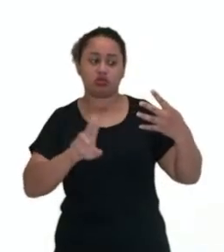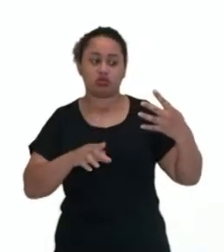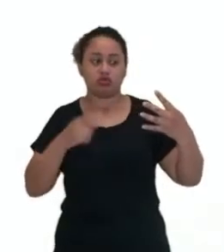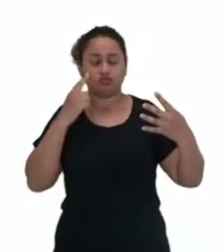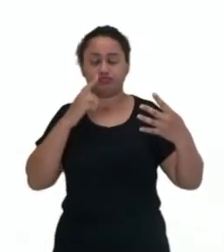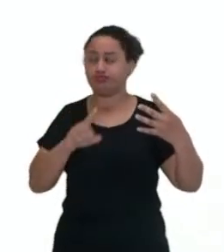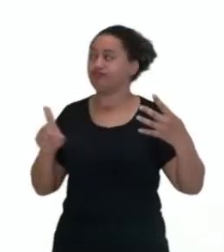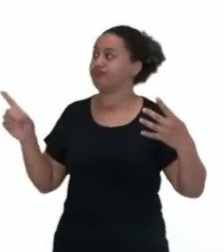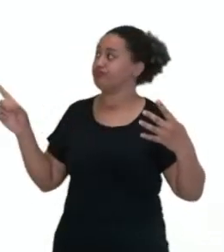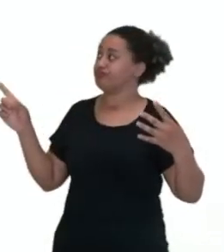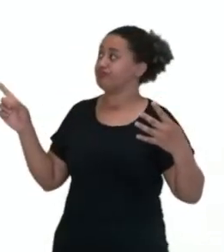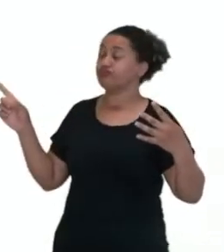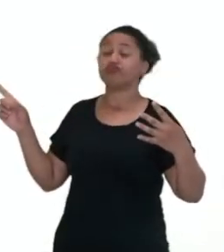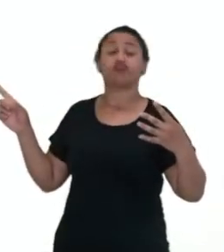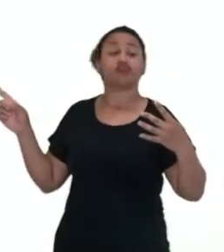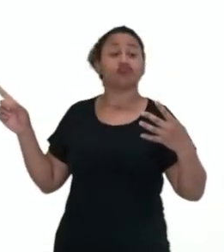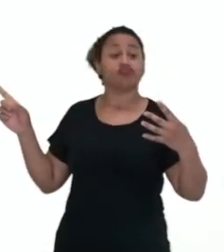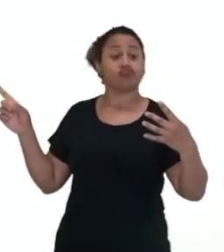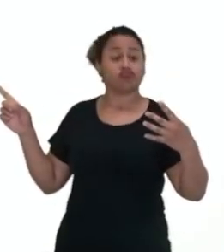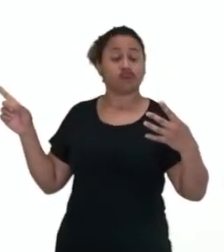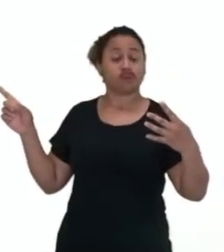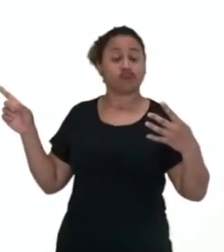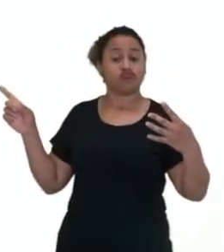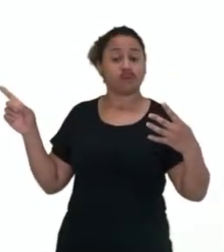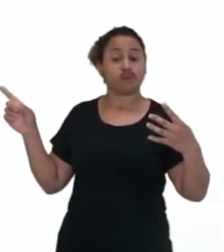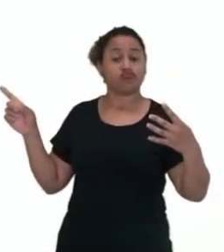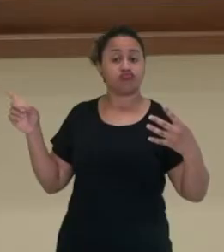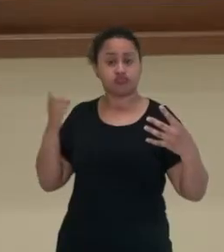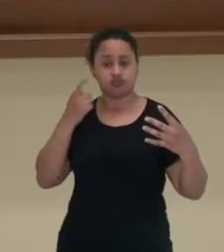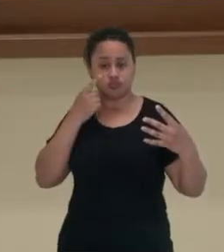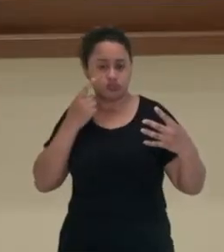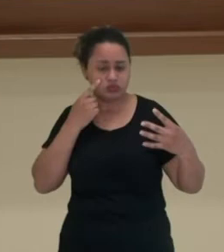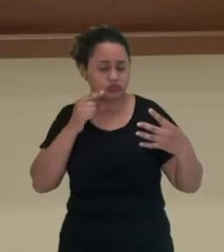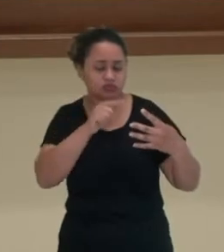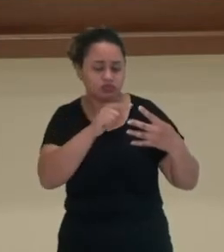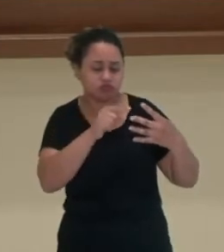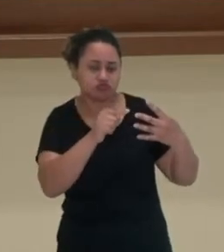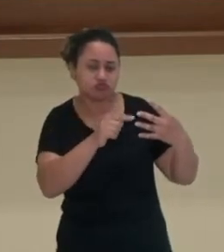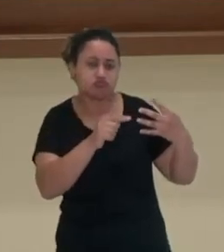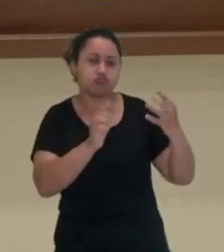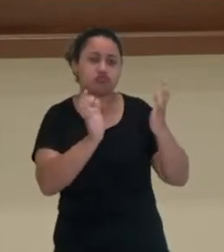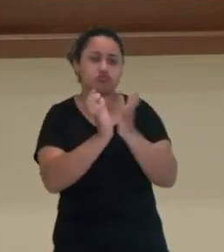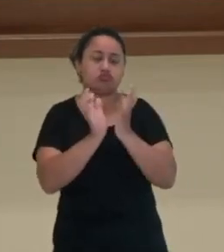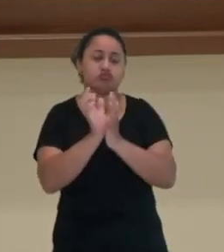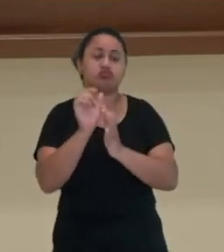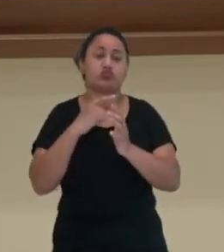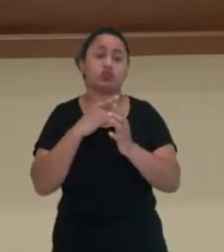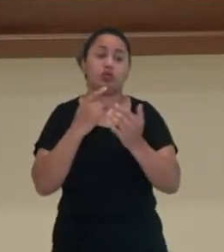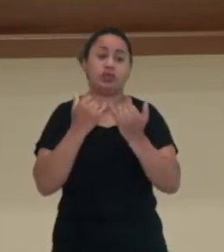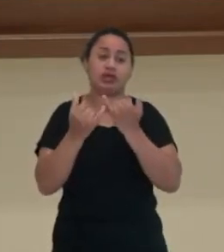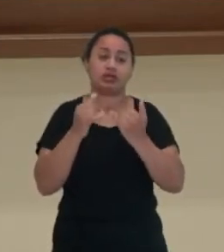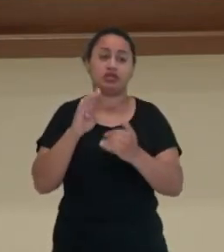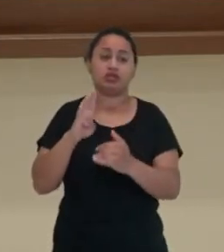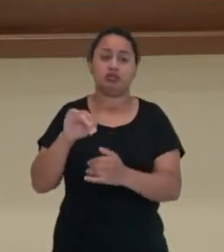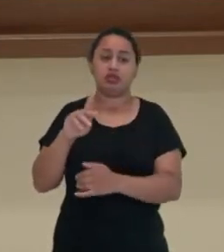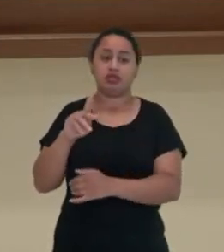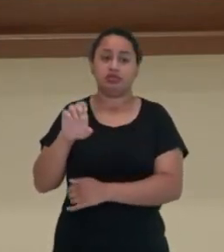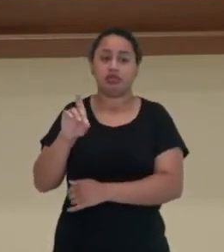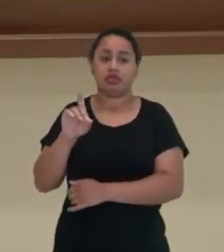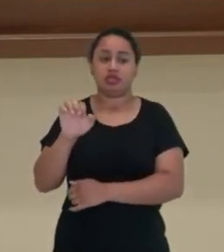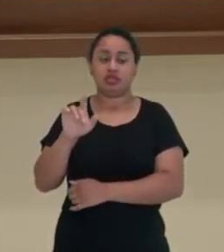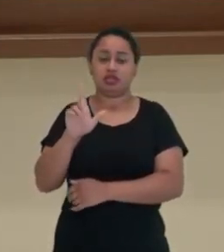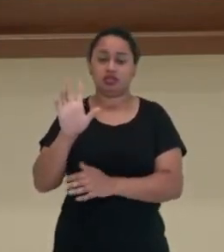Paranthropus e Homo, Então, esses grupos tinham em comum que o bipedalismo, postura